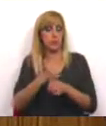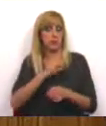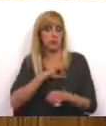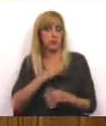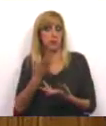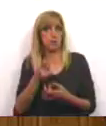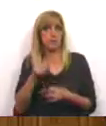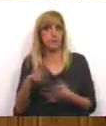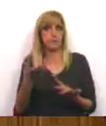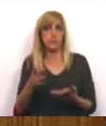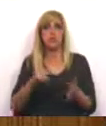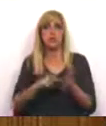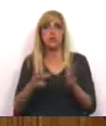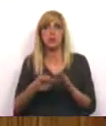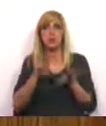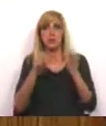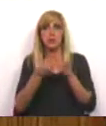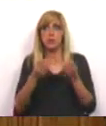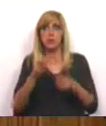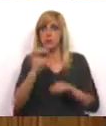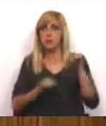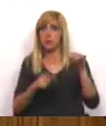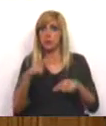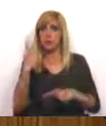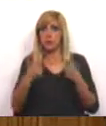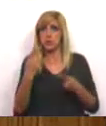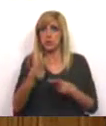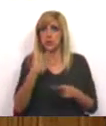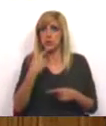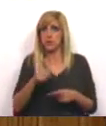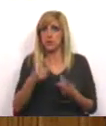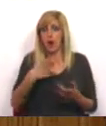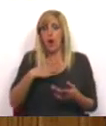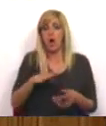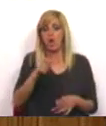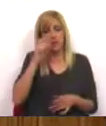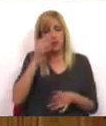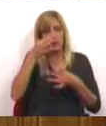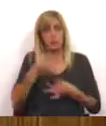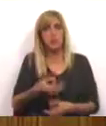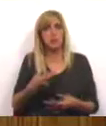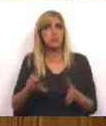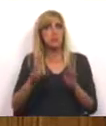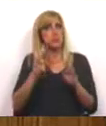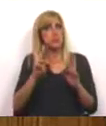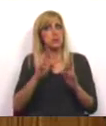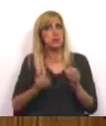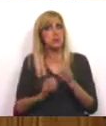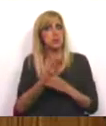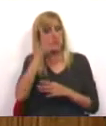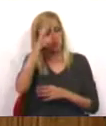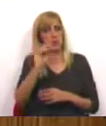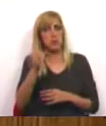no caso de engenheiros civis, a quem o diploma agora em reapreciação pretende garantir as legítimas expectativas criadas pelo